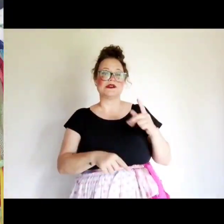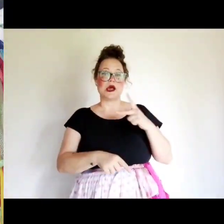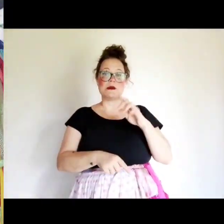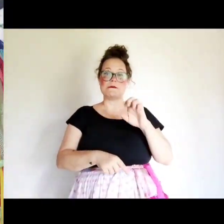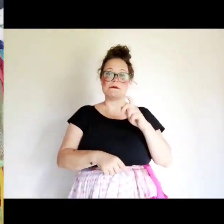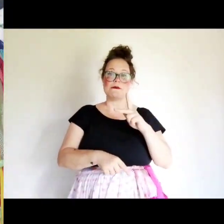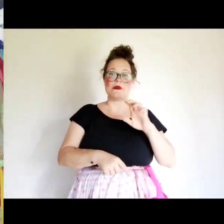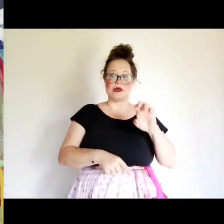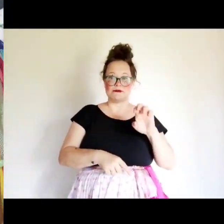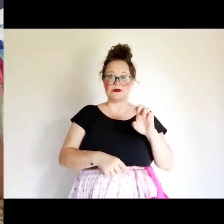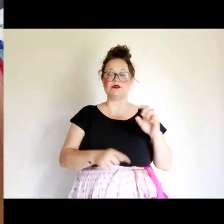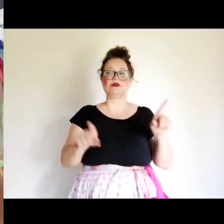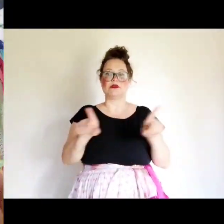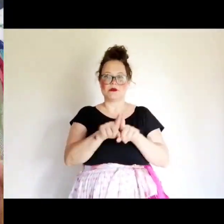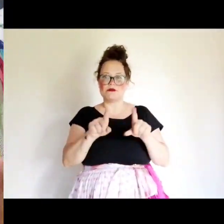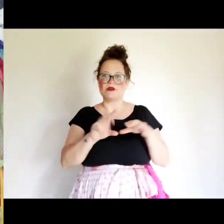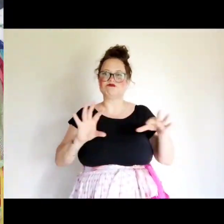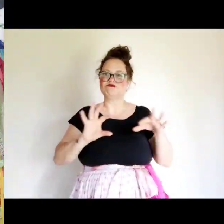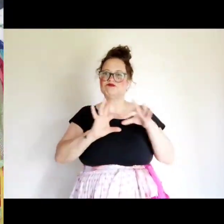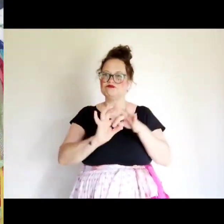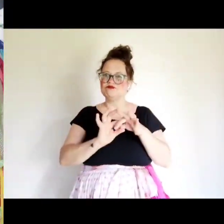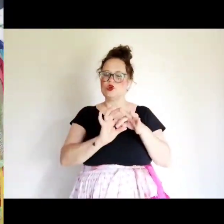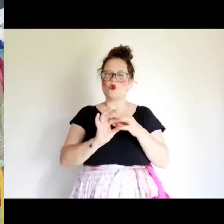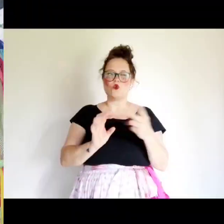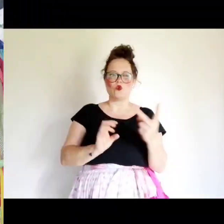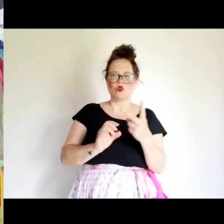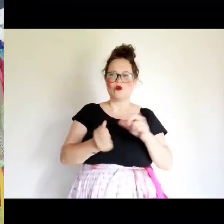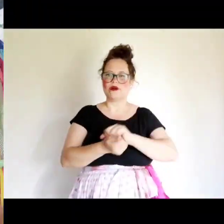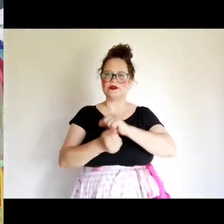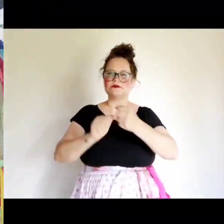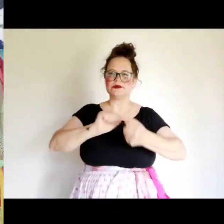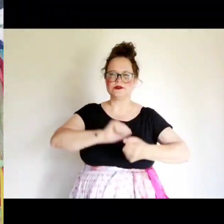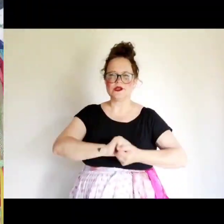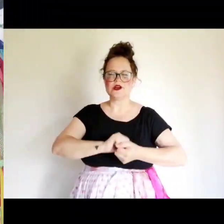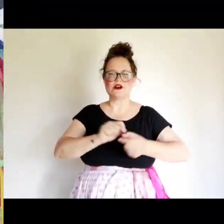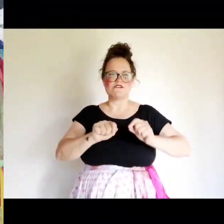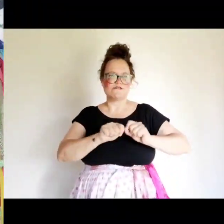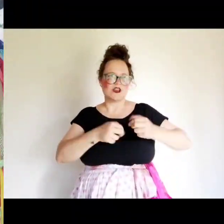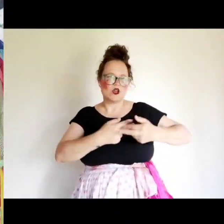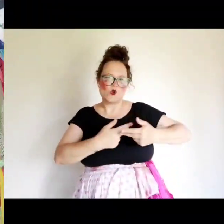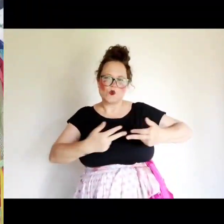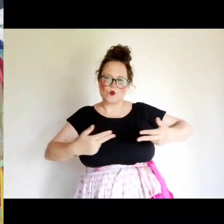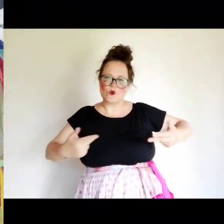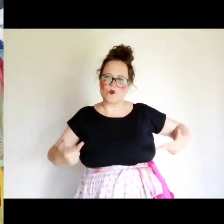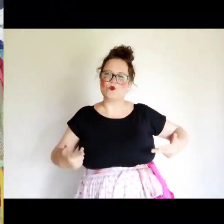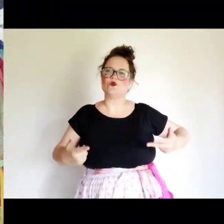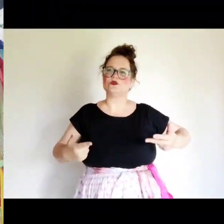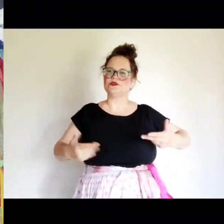se reuniram e eu mostrei o número e a gente foi adaptando, colocando coisas assim.